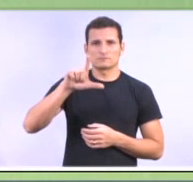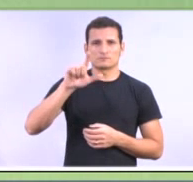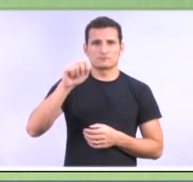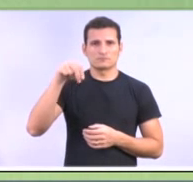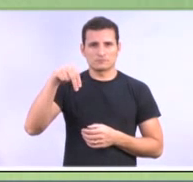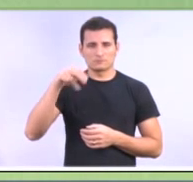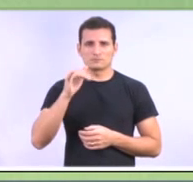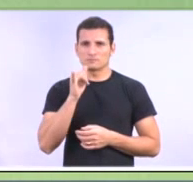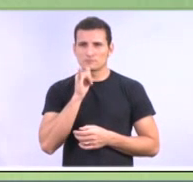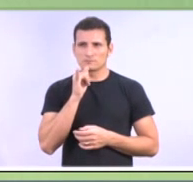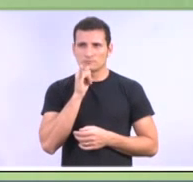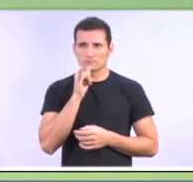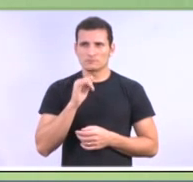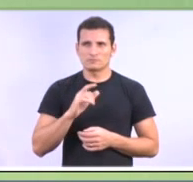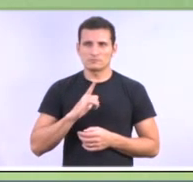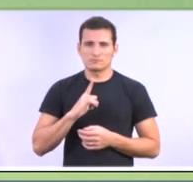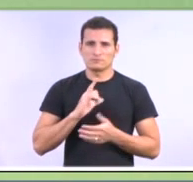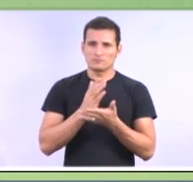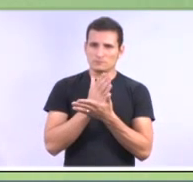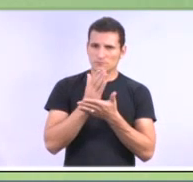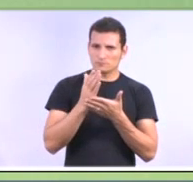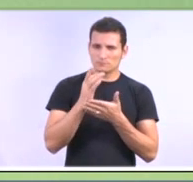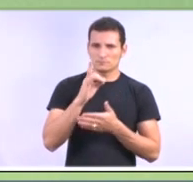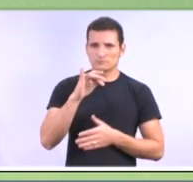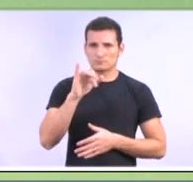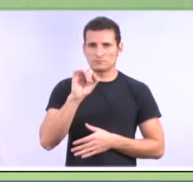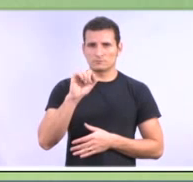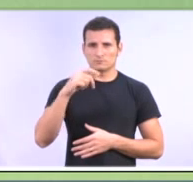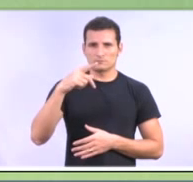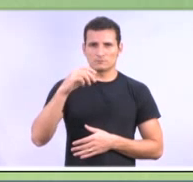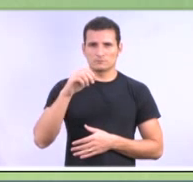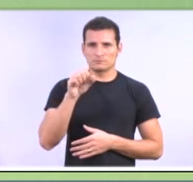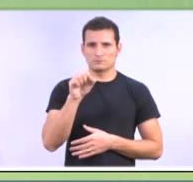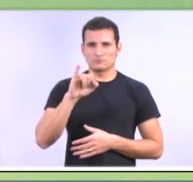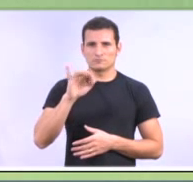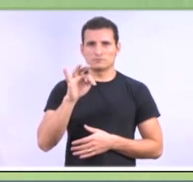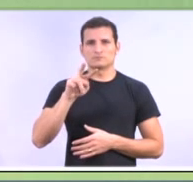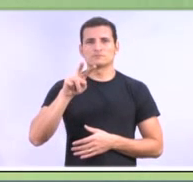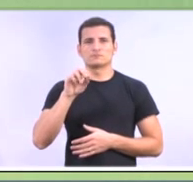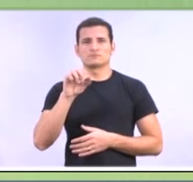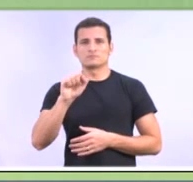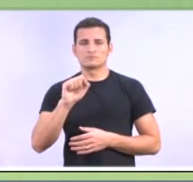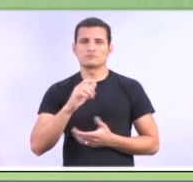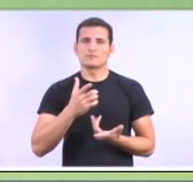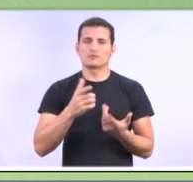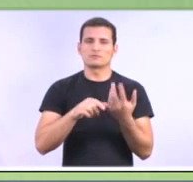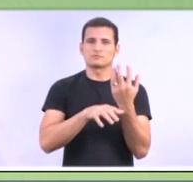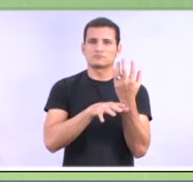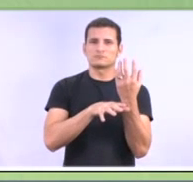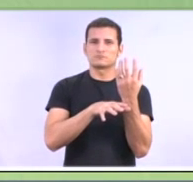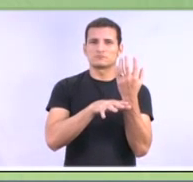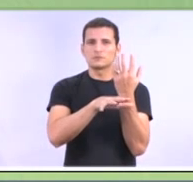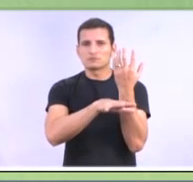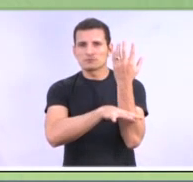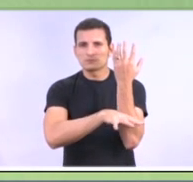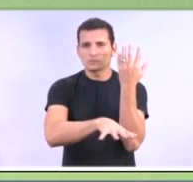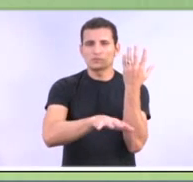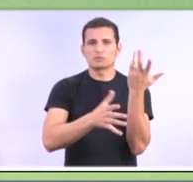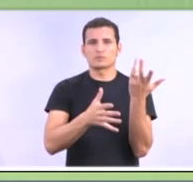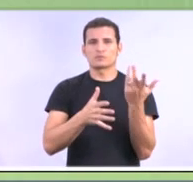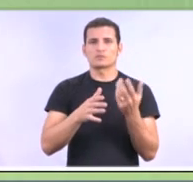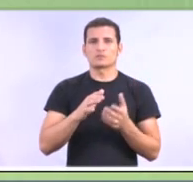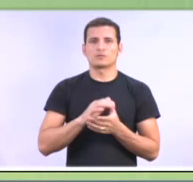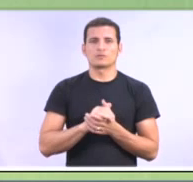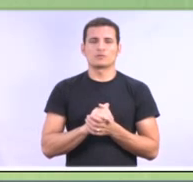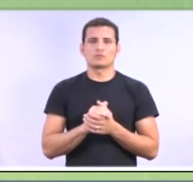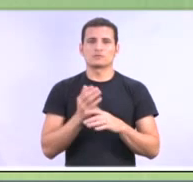nós temos alguns dispositivos que são servidores, servidor de antivírus, por exemplo, um acesso à internet, um